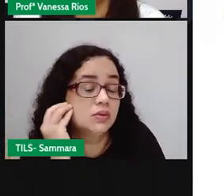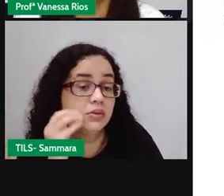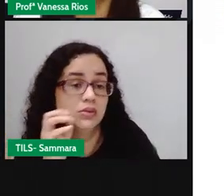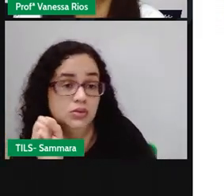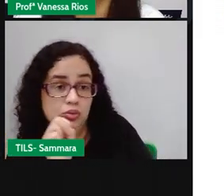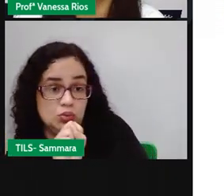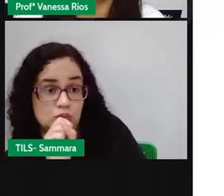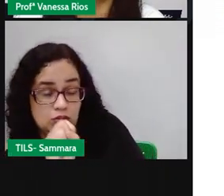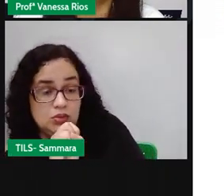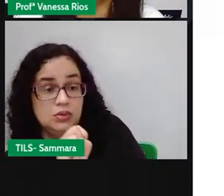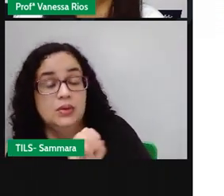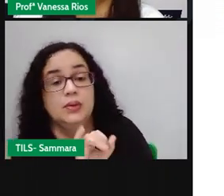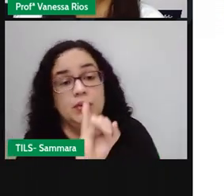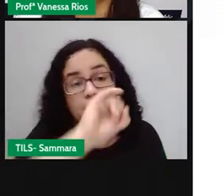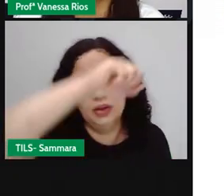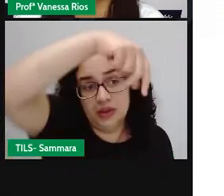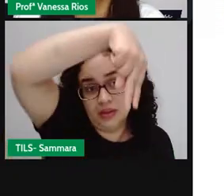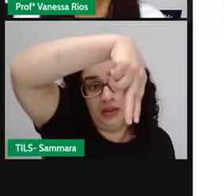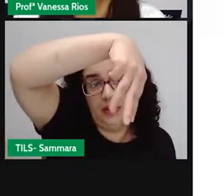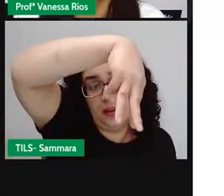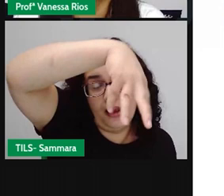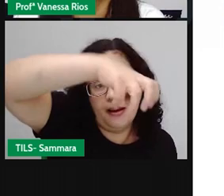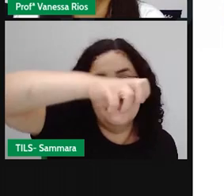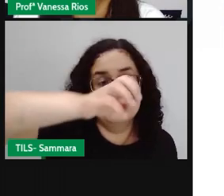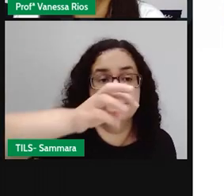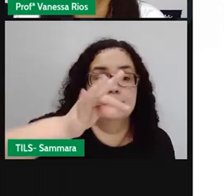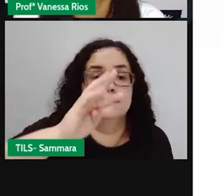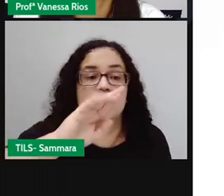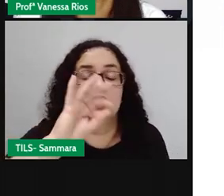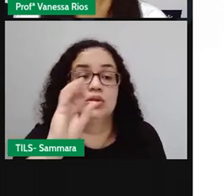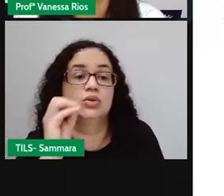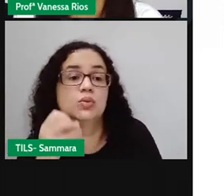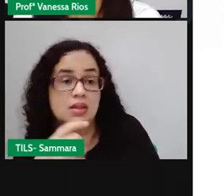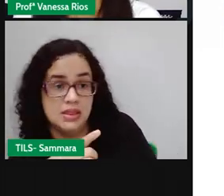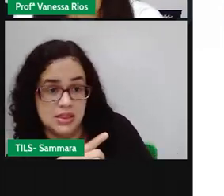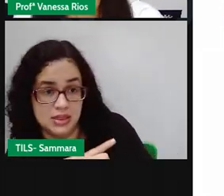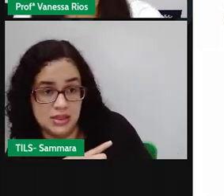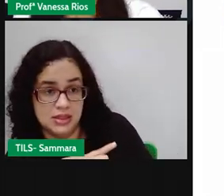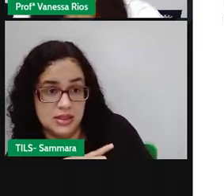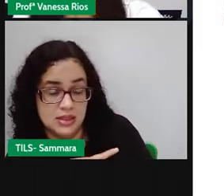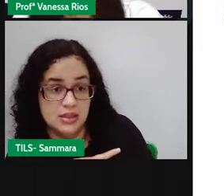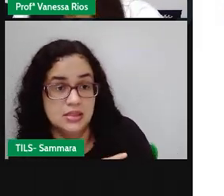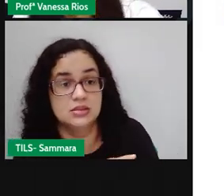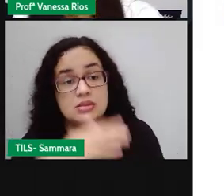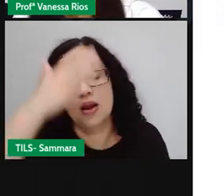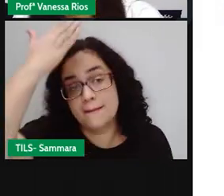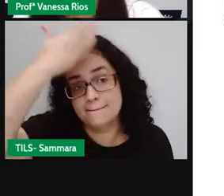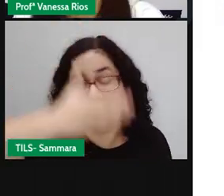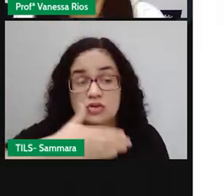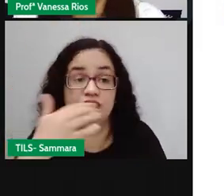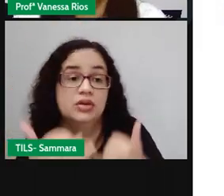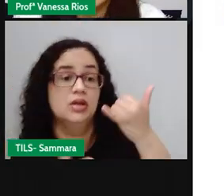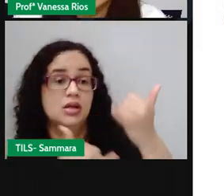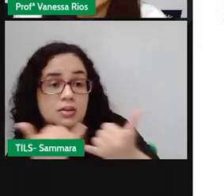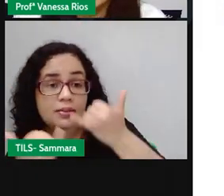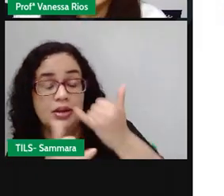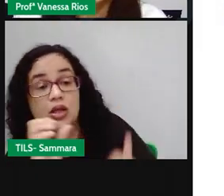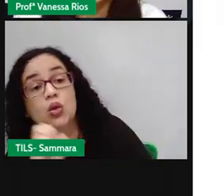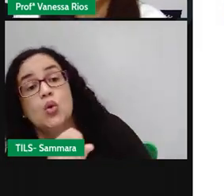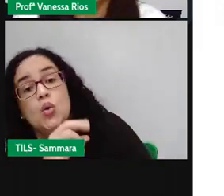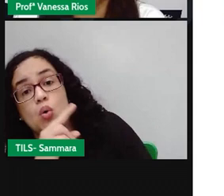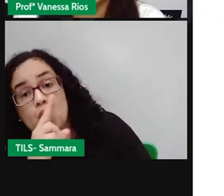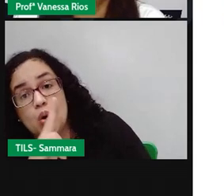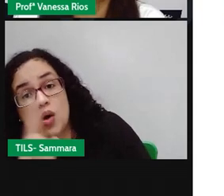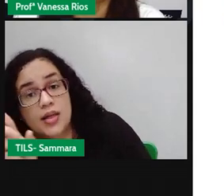segurança feitos pelo Inmetro, para o Inmetro resolver se aprova aquele brinquedo ou não.